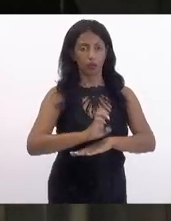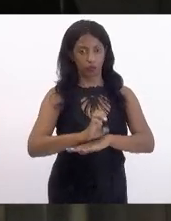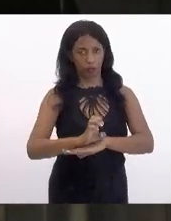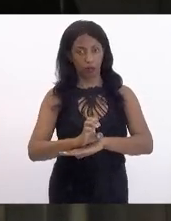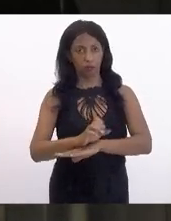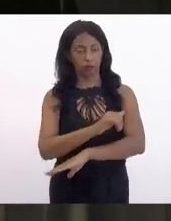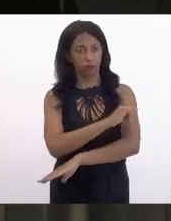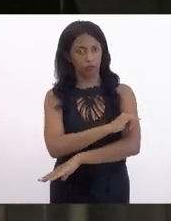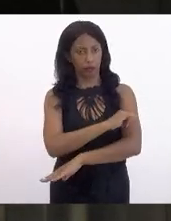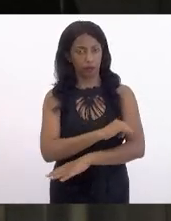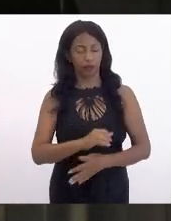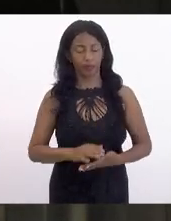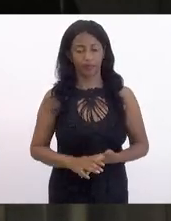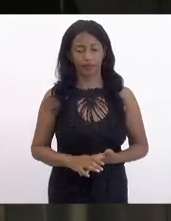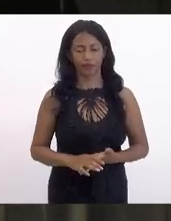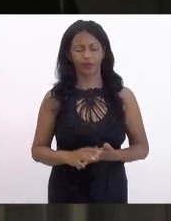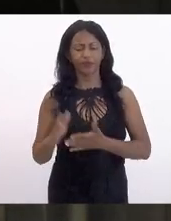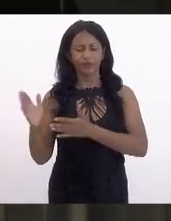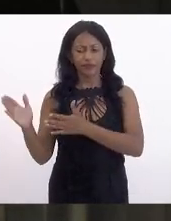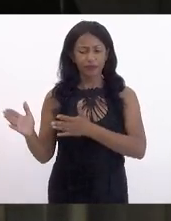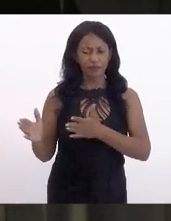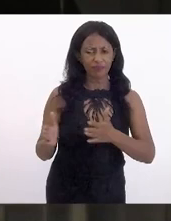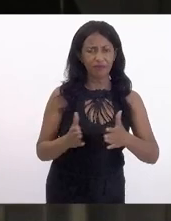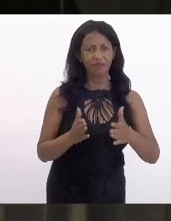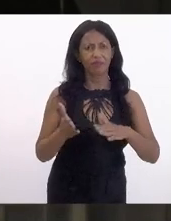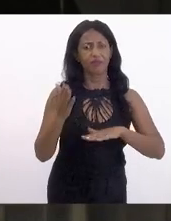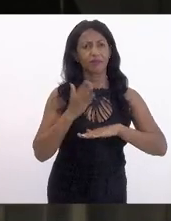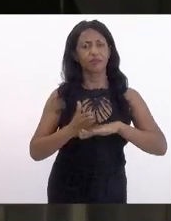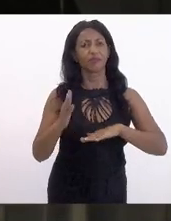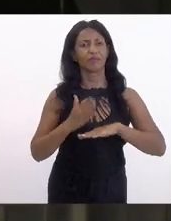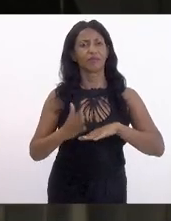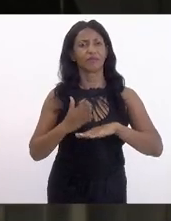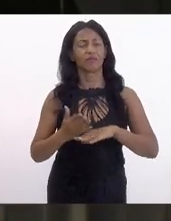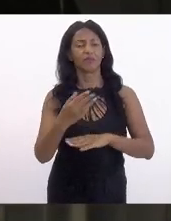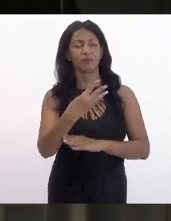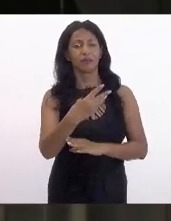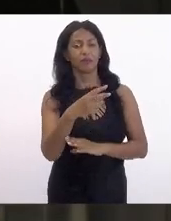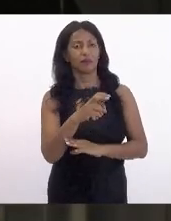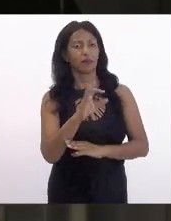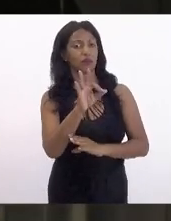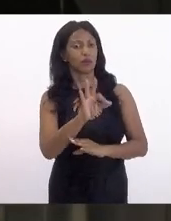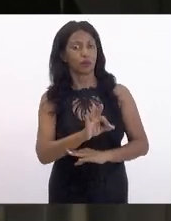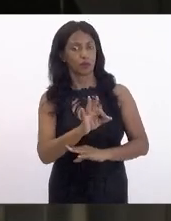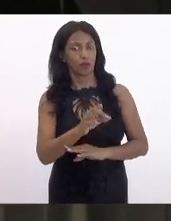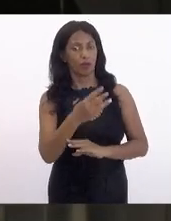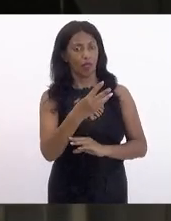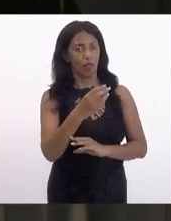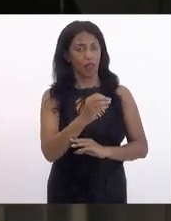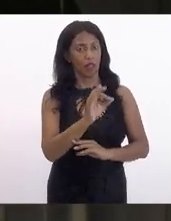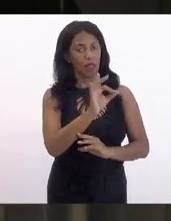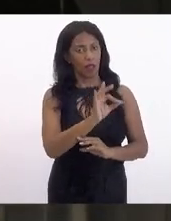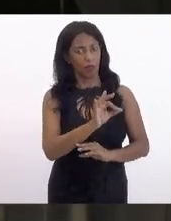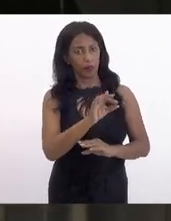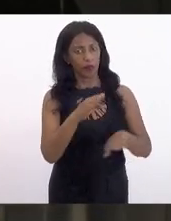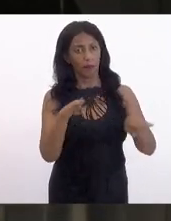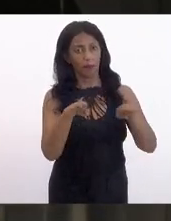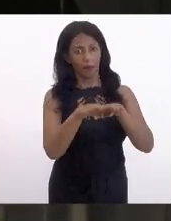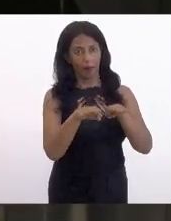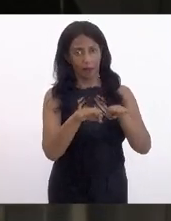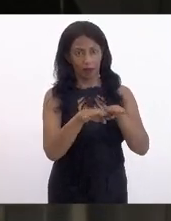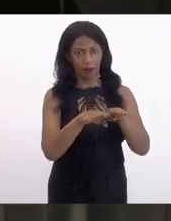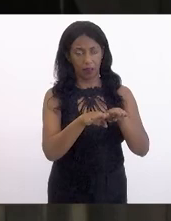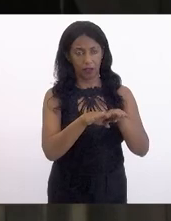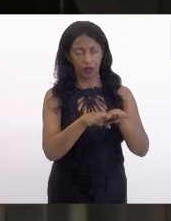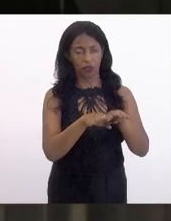do Rio de Janeiro vinha praticando 35% trinta por cento de Margem